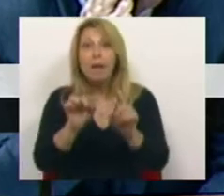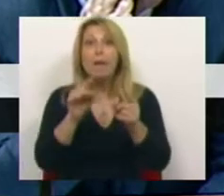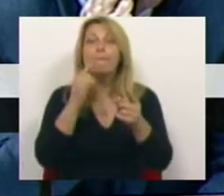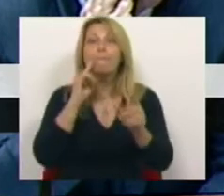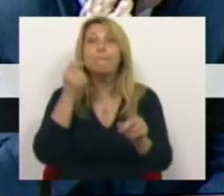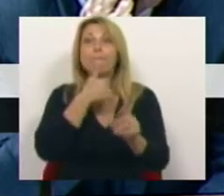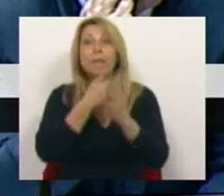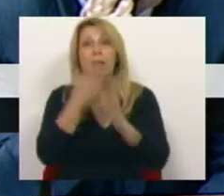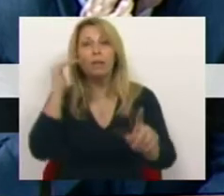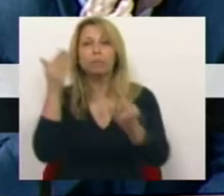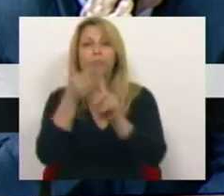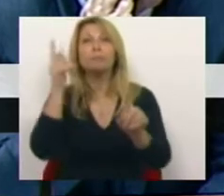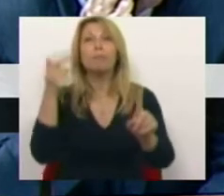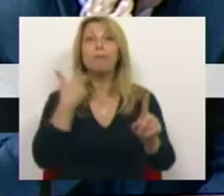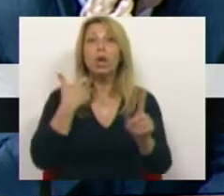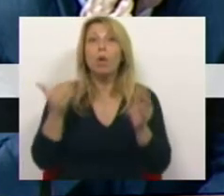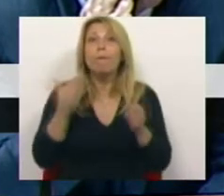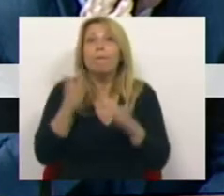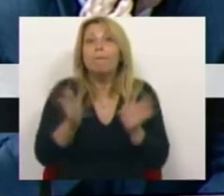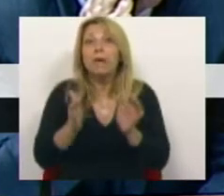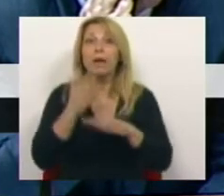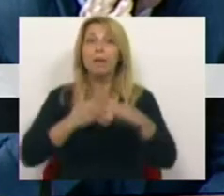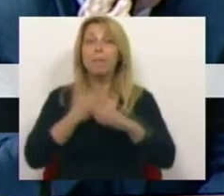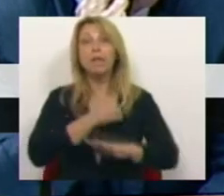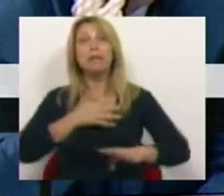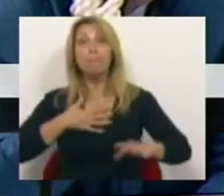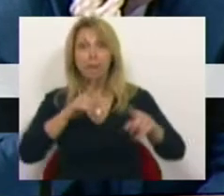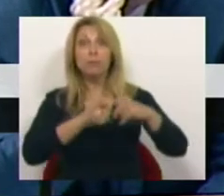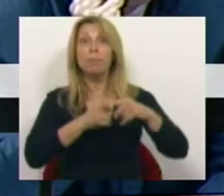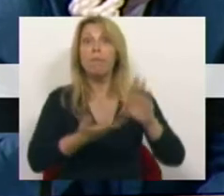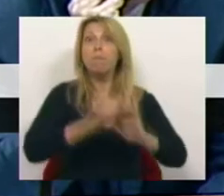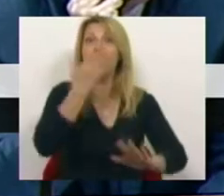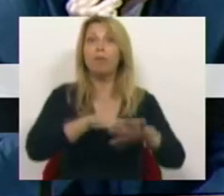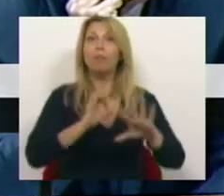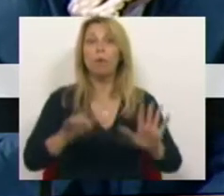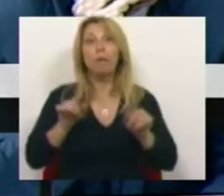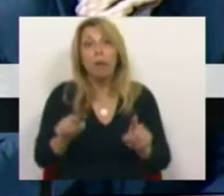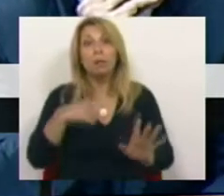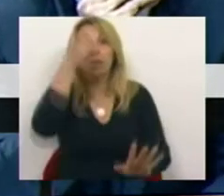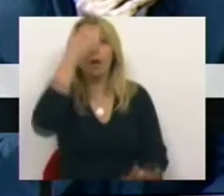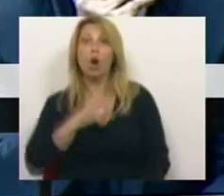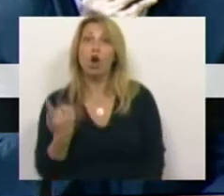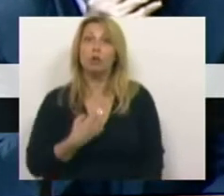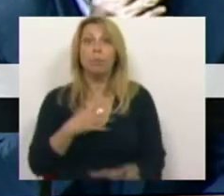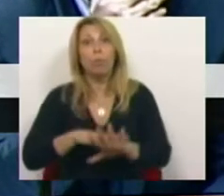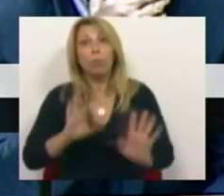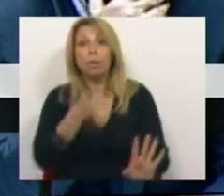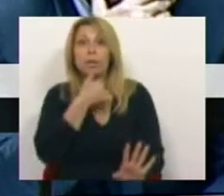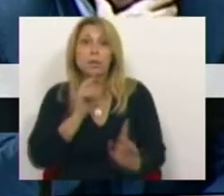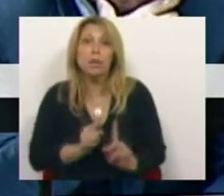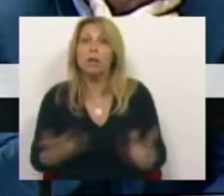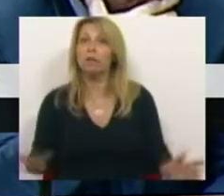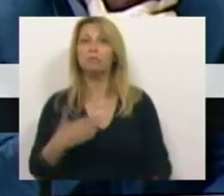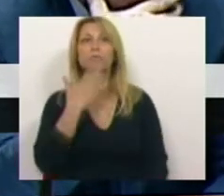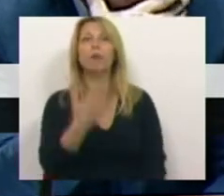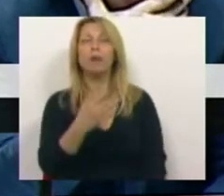micro, pequenas e médias empresas, que são elas as grandes beneficiárias. Este é o nosso ponto de vista e por isso adotamos esta medida. Muito